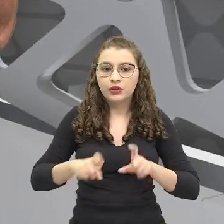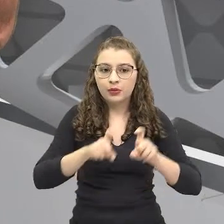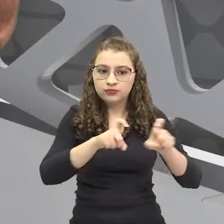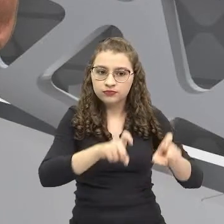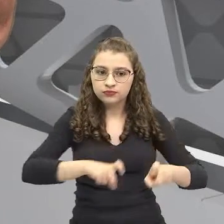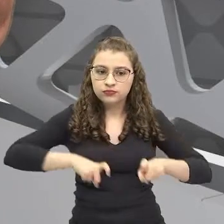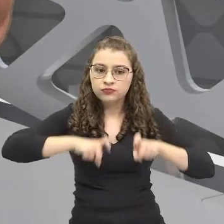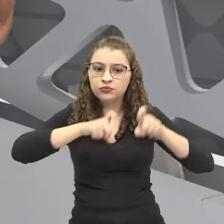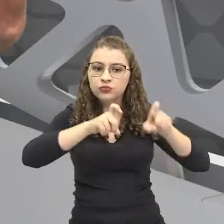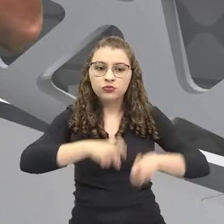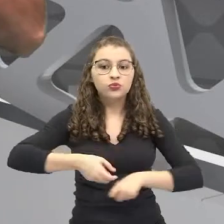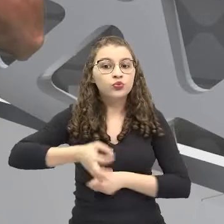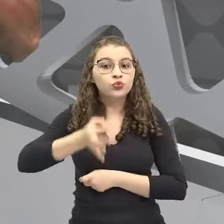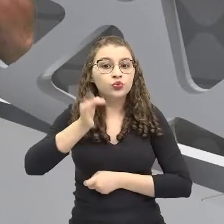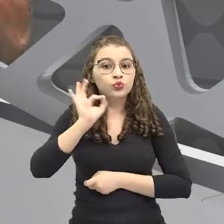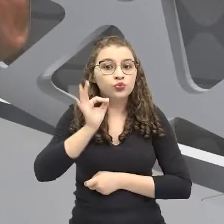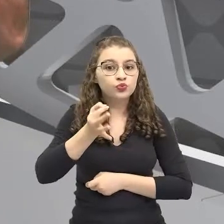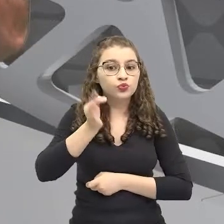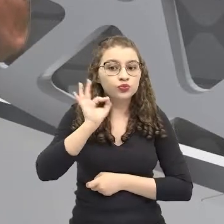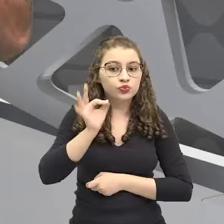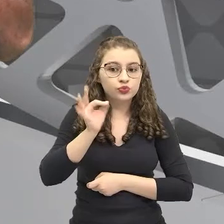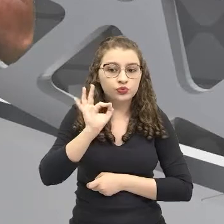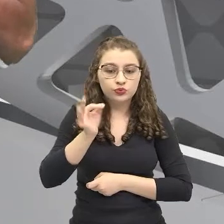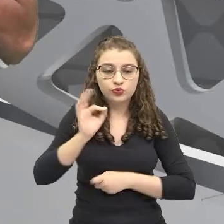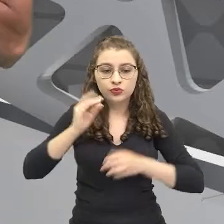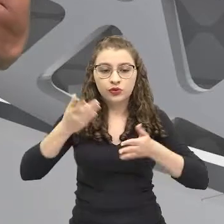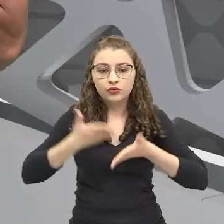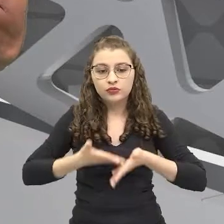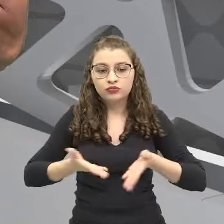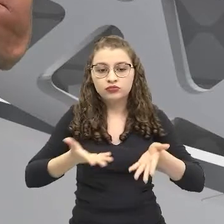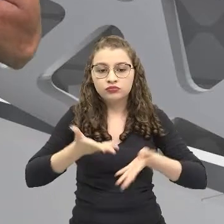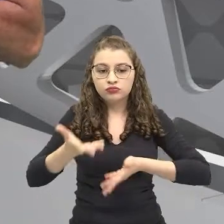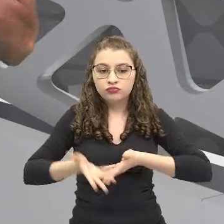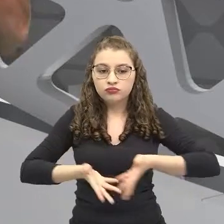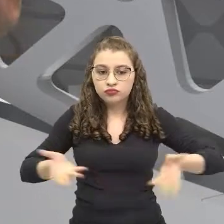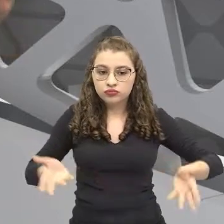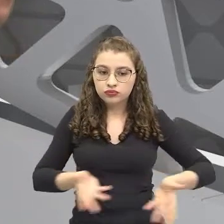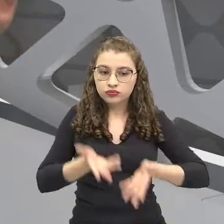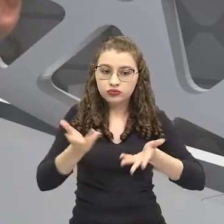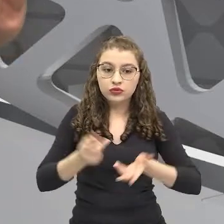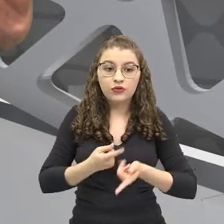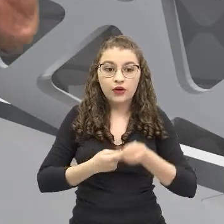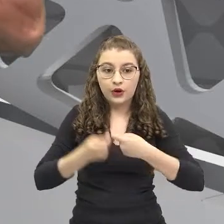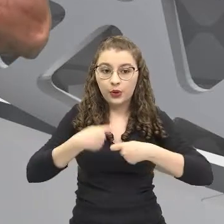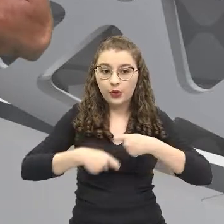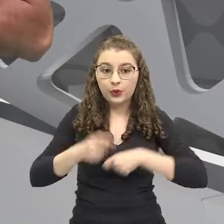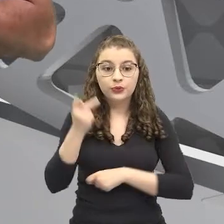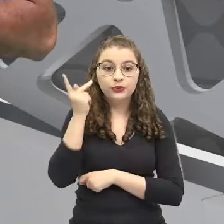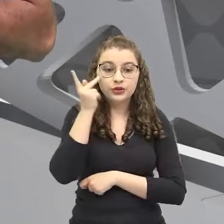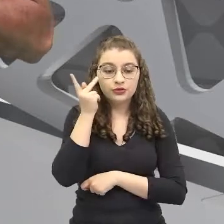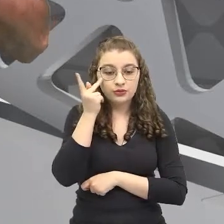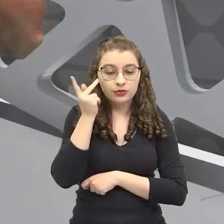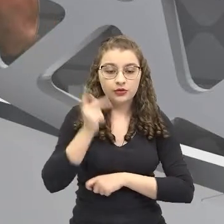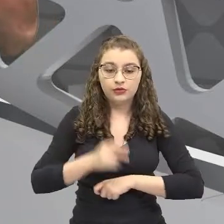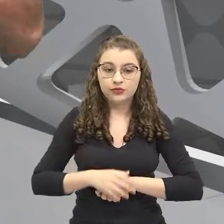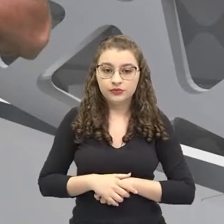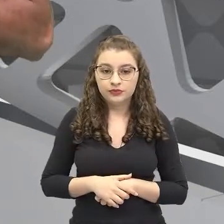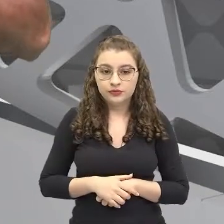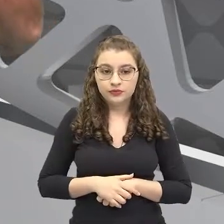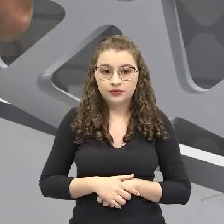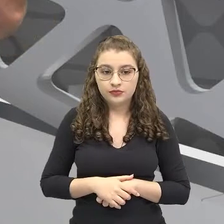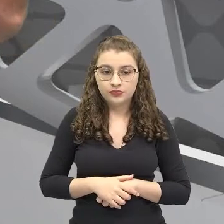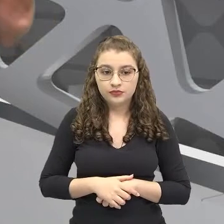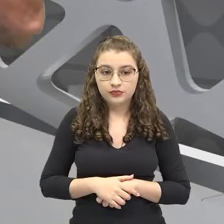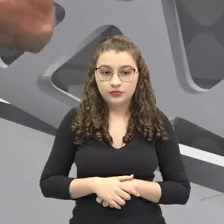café que impulsionaram ali a economia paulista. Olha só, vamos lá, vamos vendo aí, olha só.